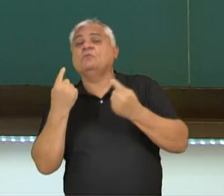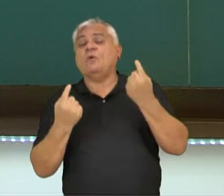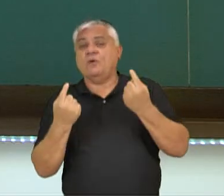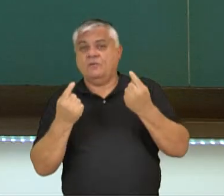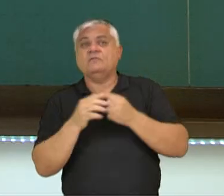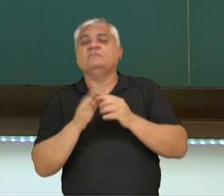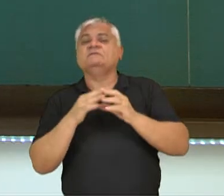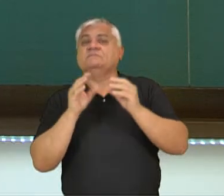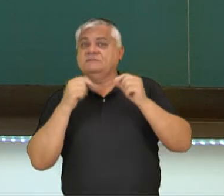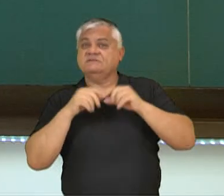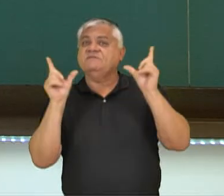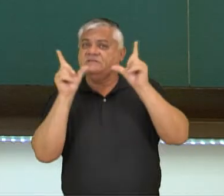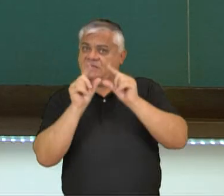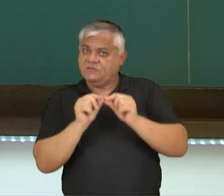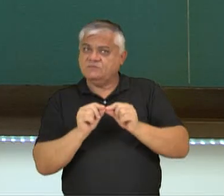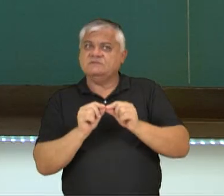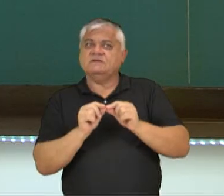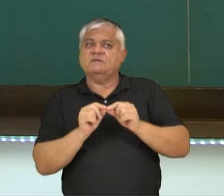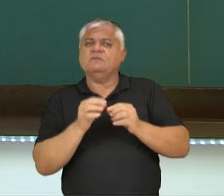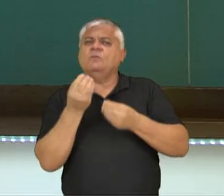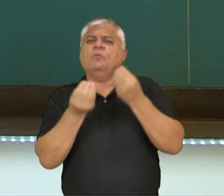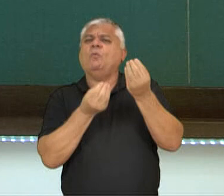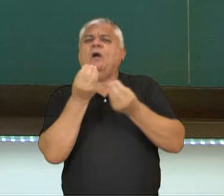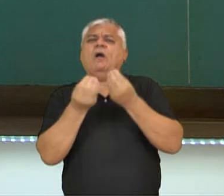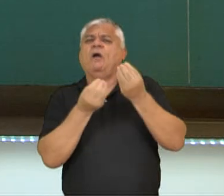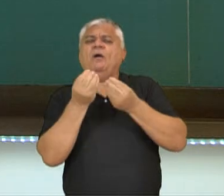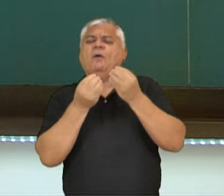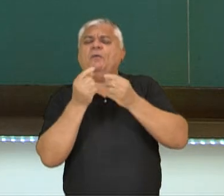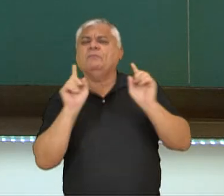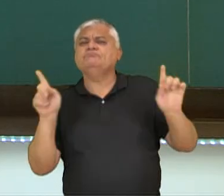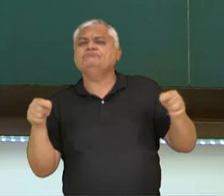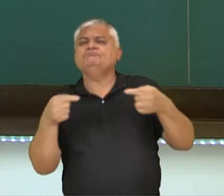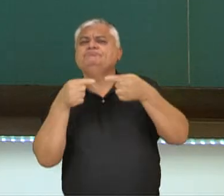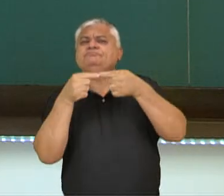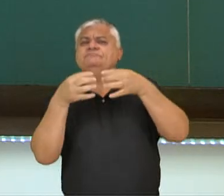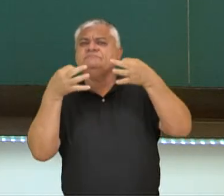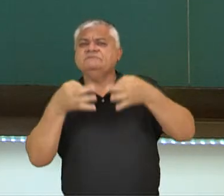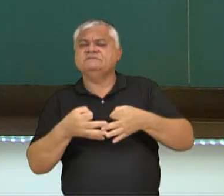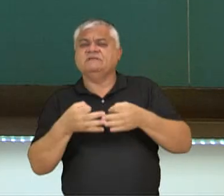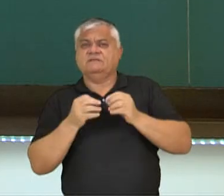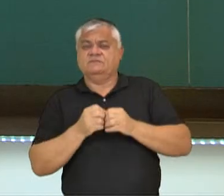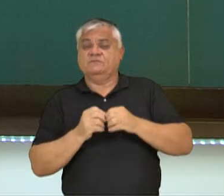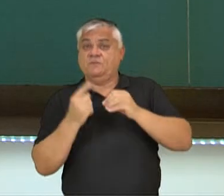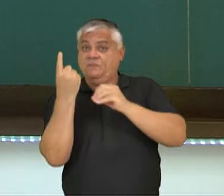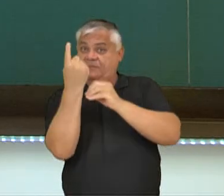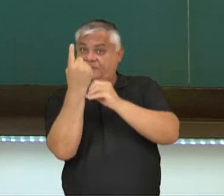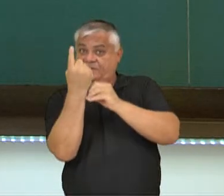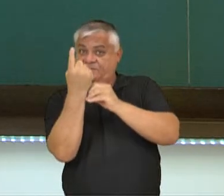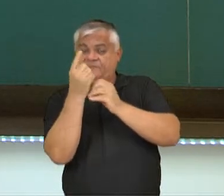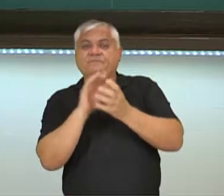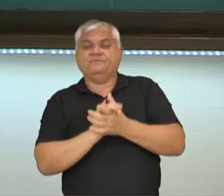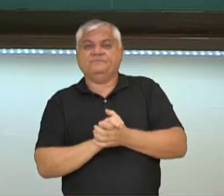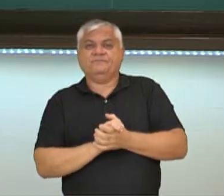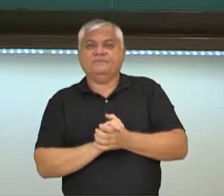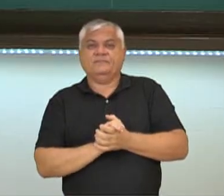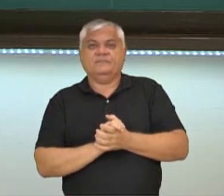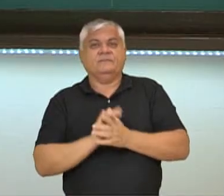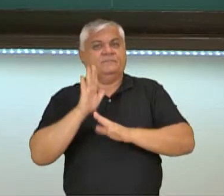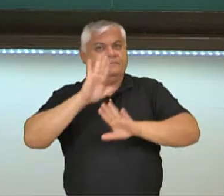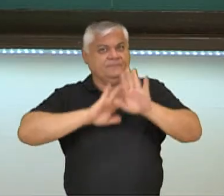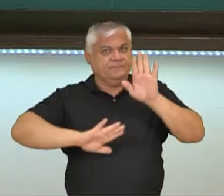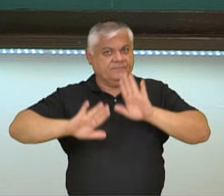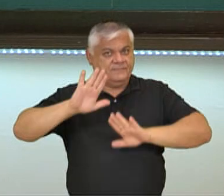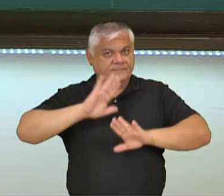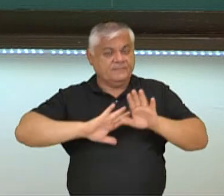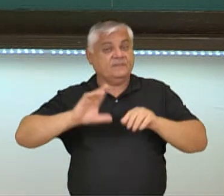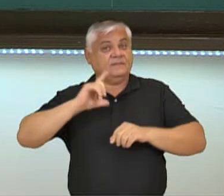aqui uma redução ao primeiro quadrante. Então, qual que é o ângulo correspondente a ele no primeiro quadrante? Então, vejam, tomem cuidado, são